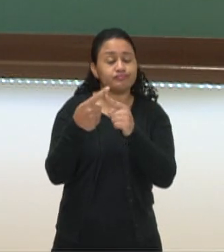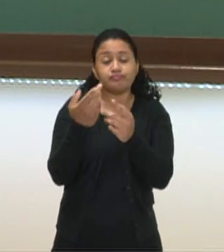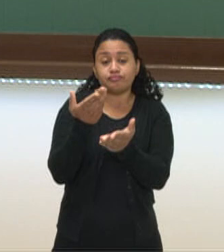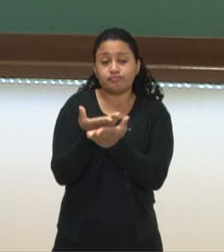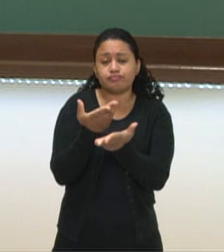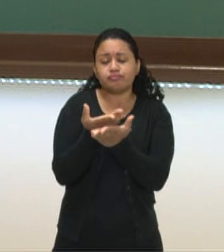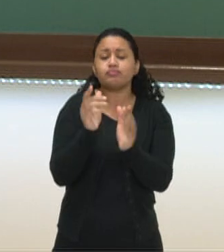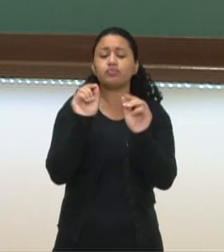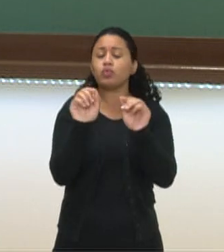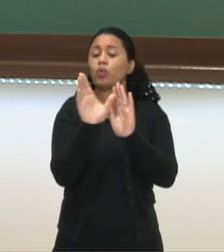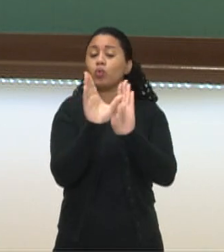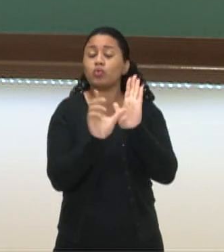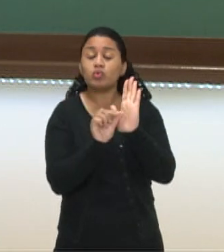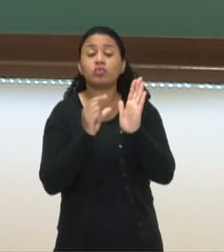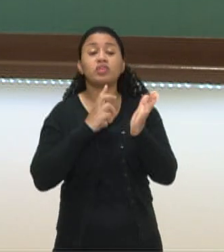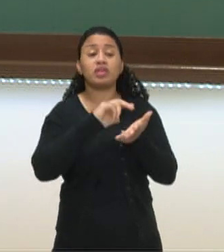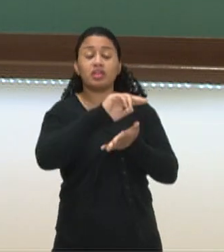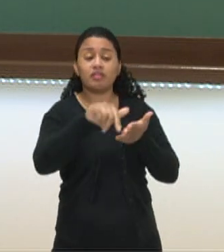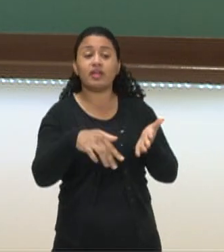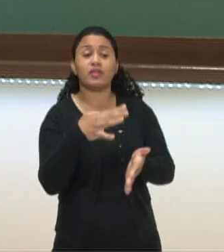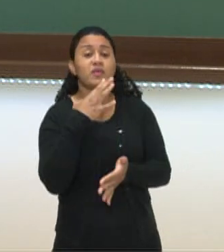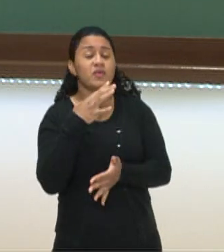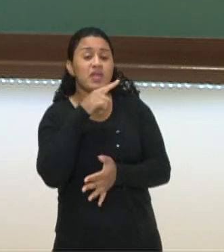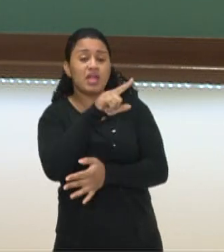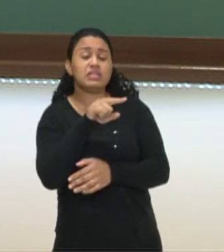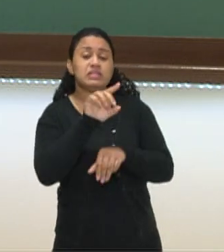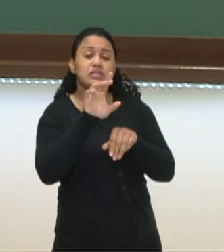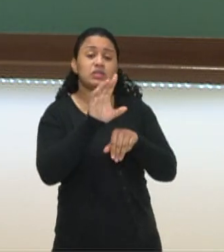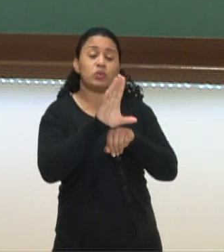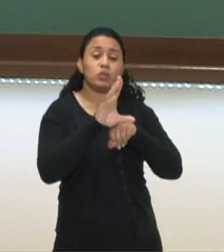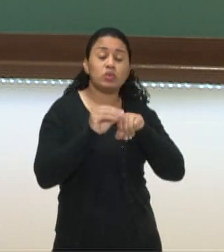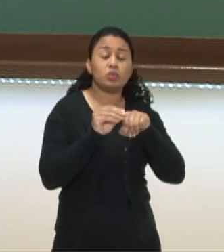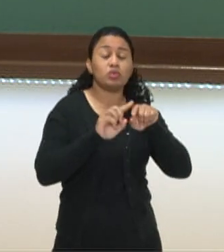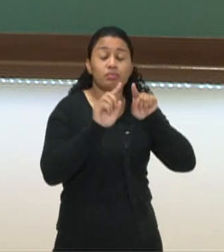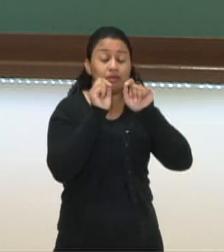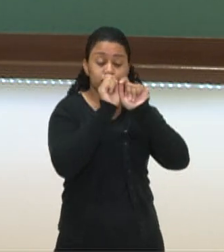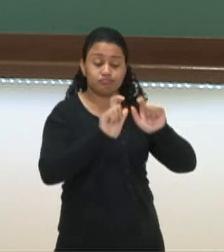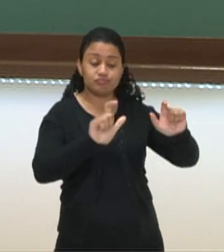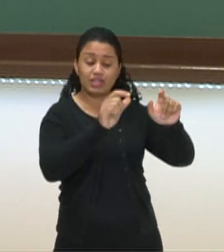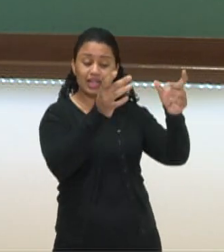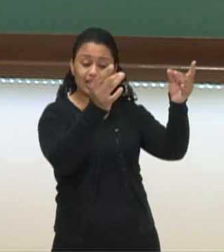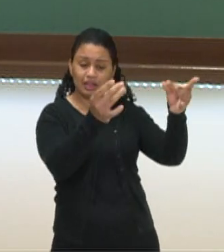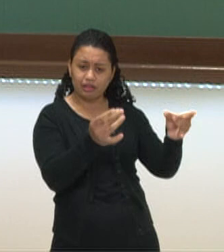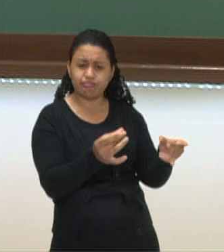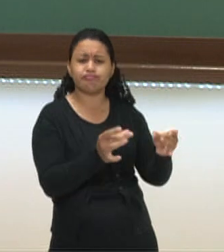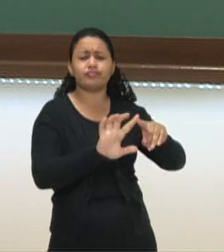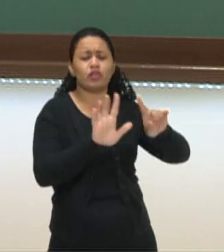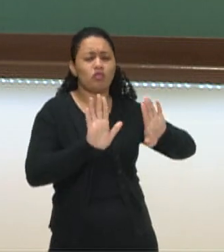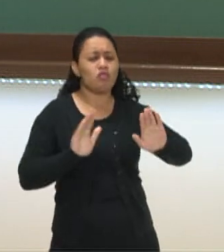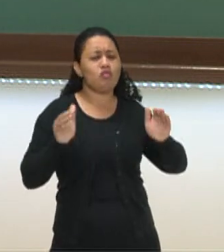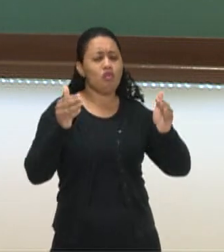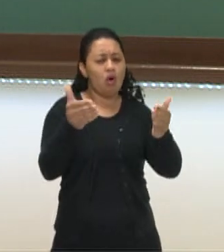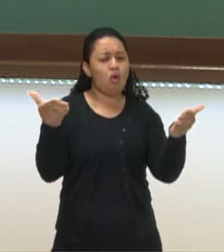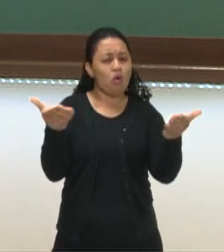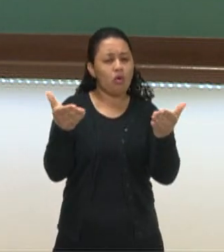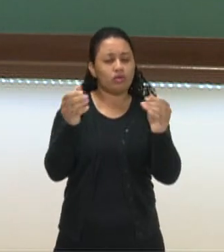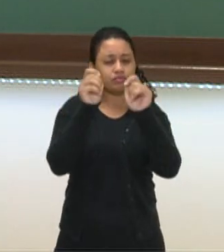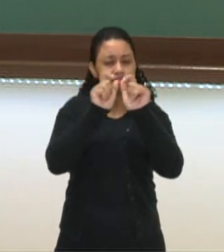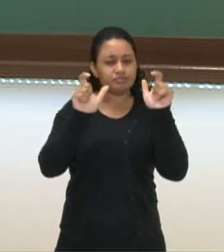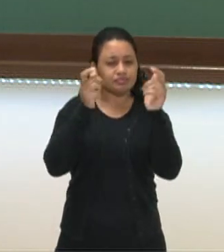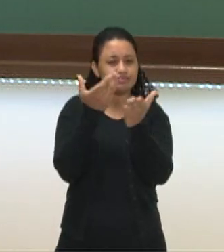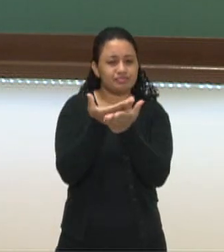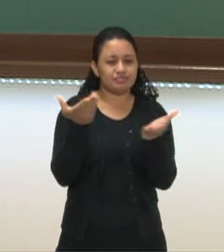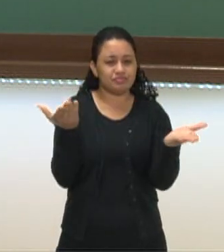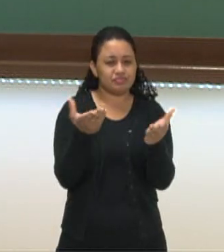gente vê o assunto, passa por cima do assunto, mas não presta atenção nos detalhes. Então, foquem bastante hoje, tá bom? Nós vamos